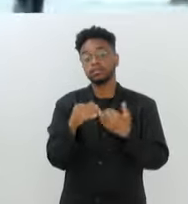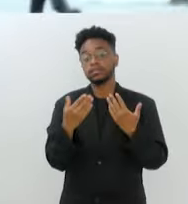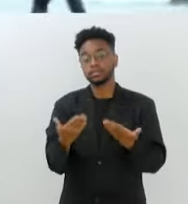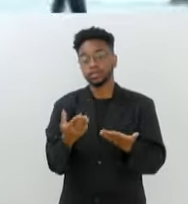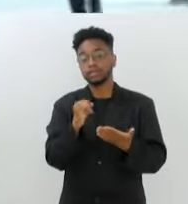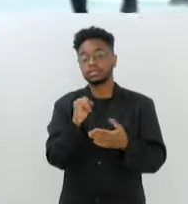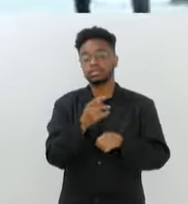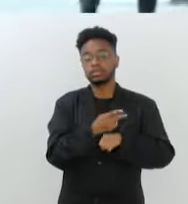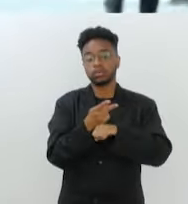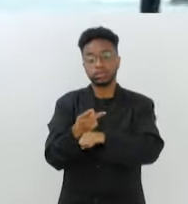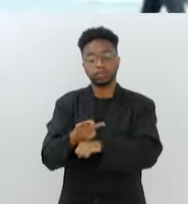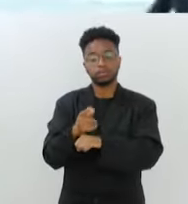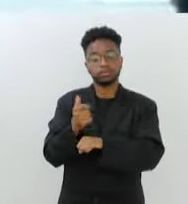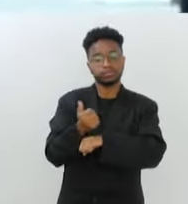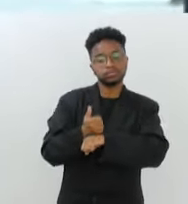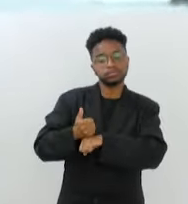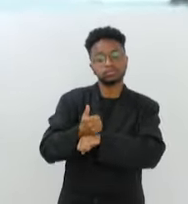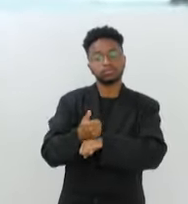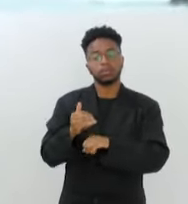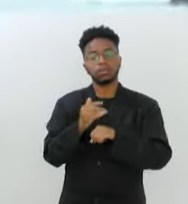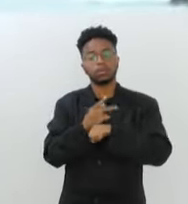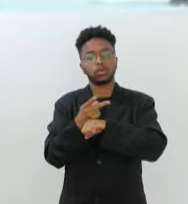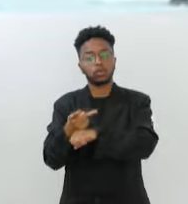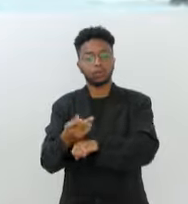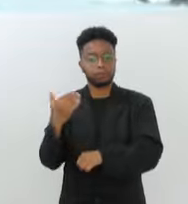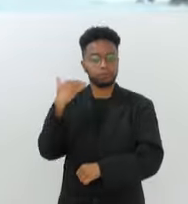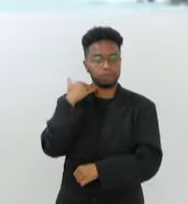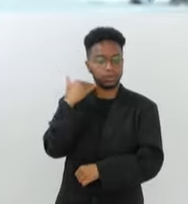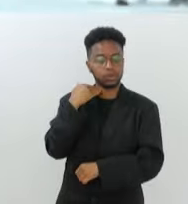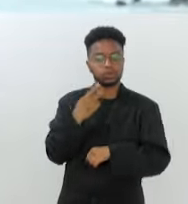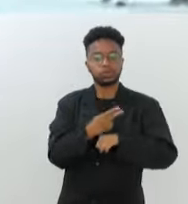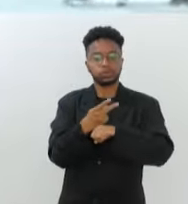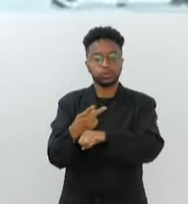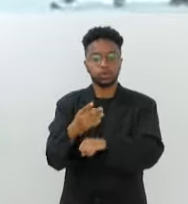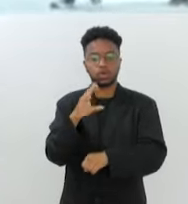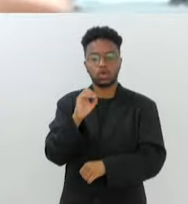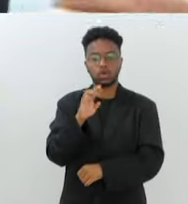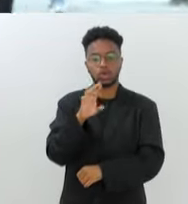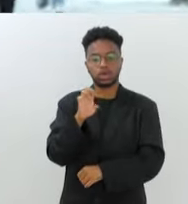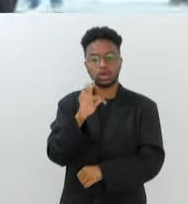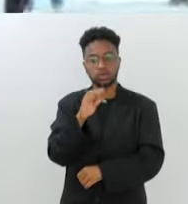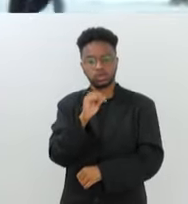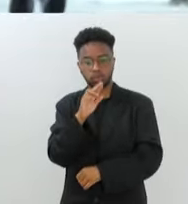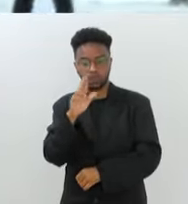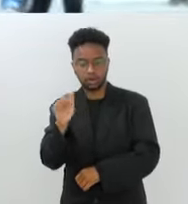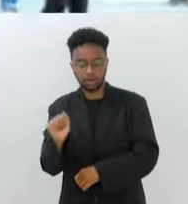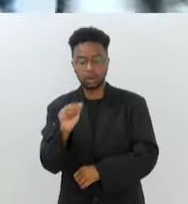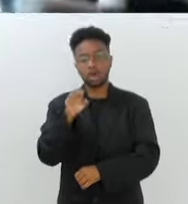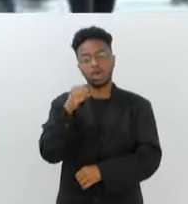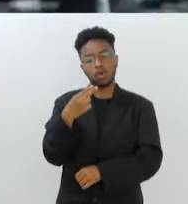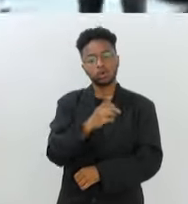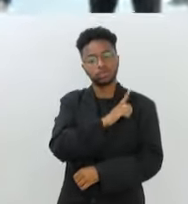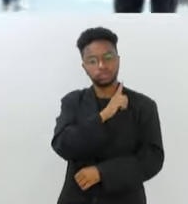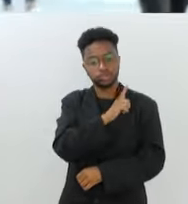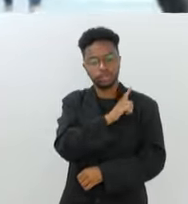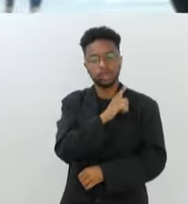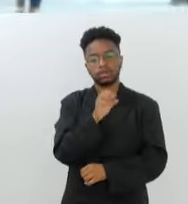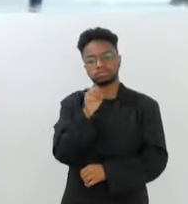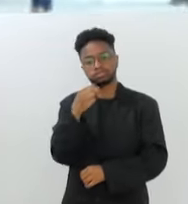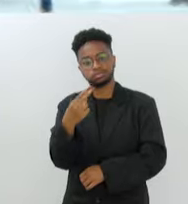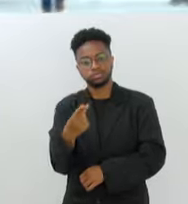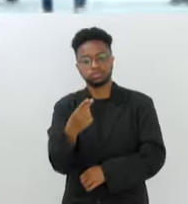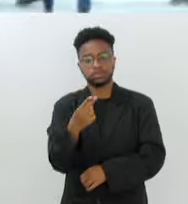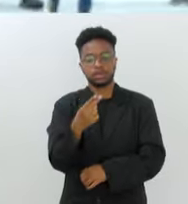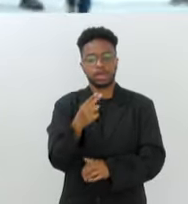profissionais certificados, você procurar bancos, você procurar corretora, você procurar um gerente de um banco, você procurar um assessor